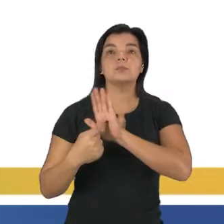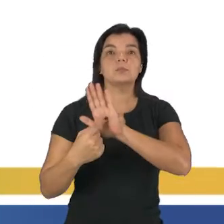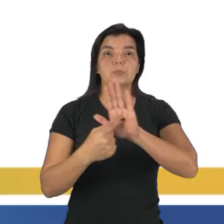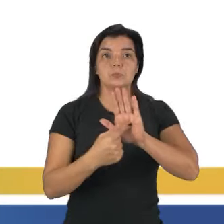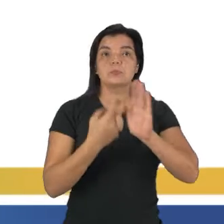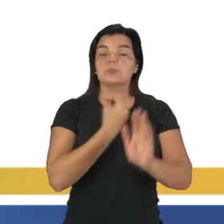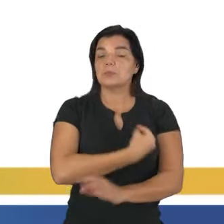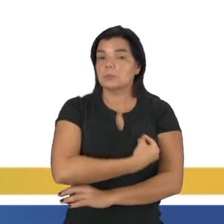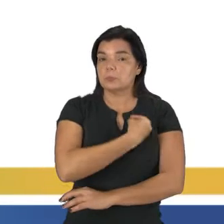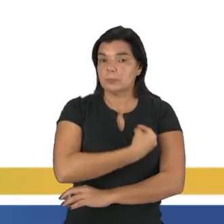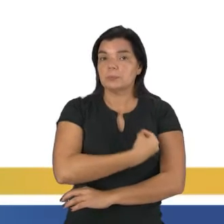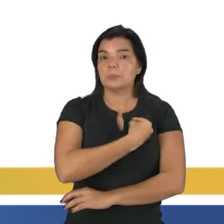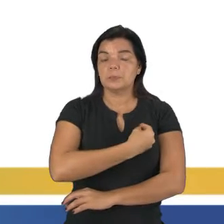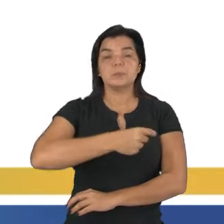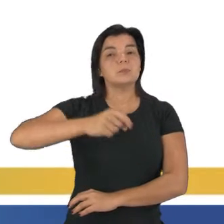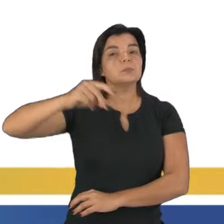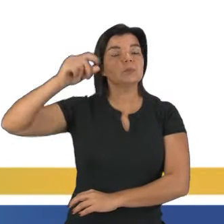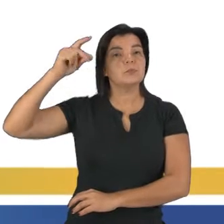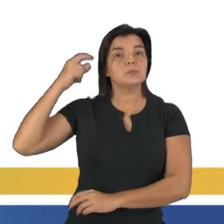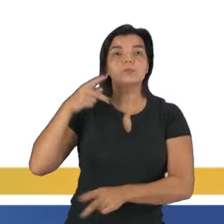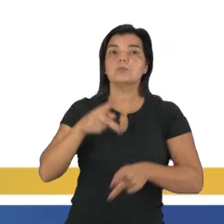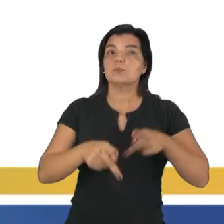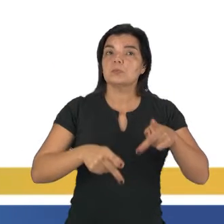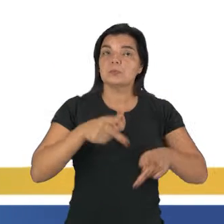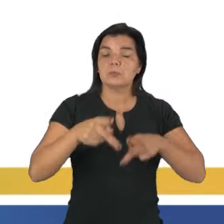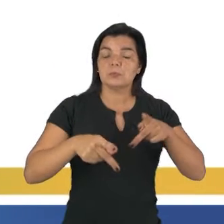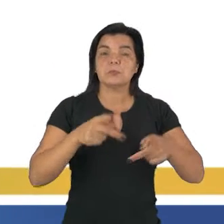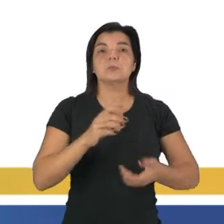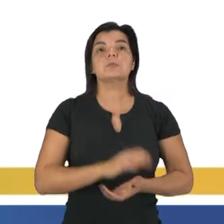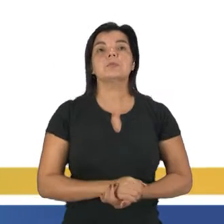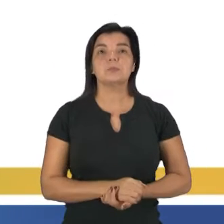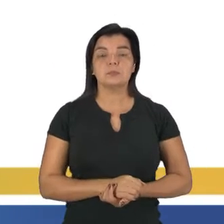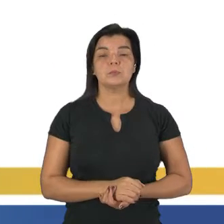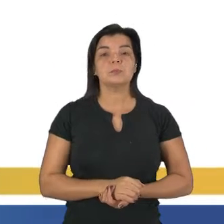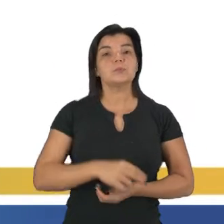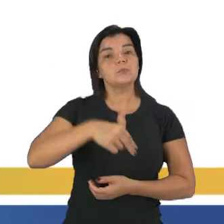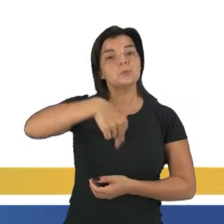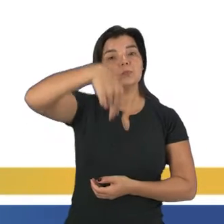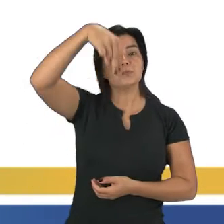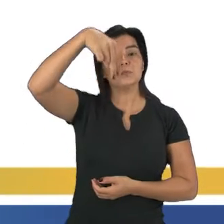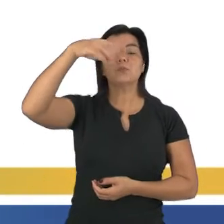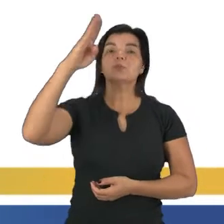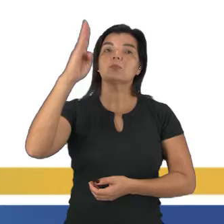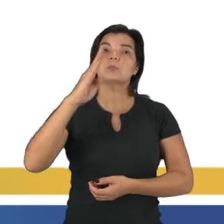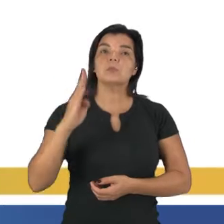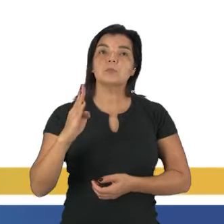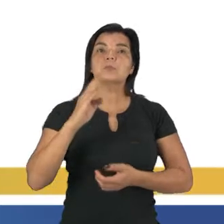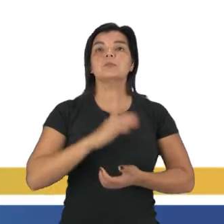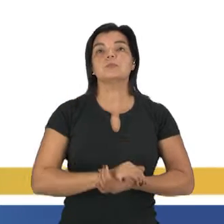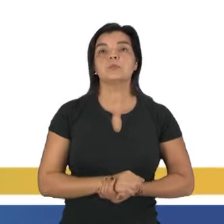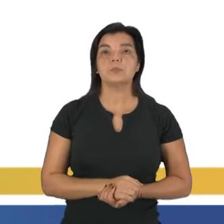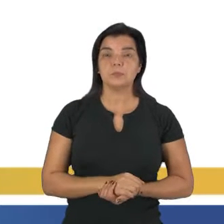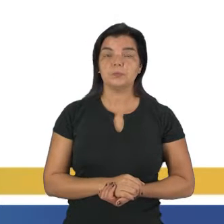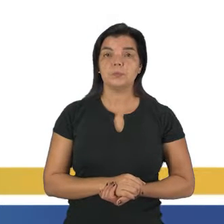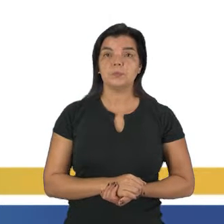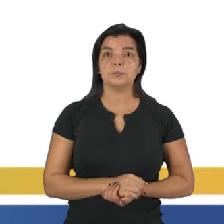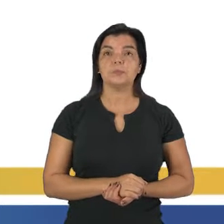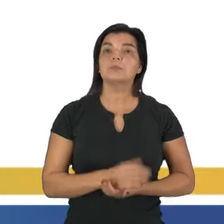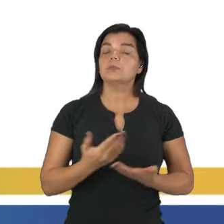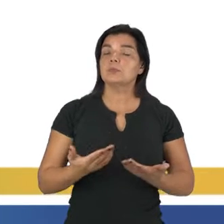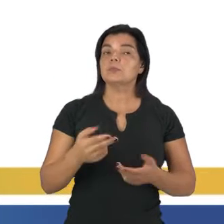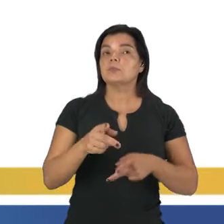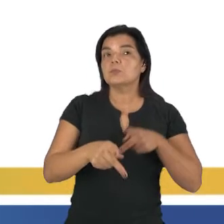podemos destacar a presença da antiga civilização marajoara, ao norte do